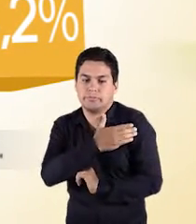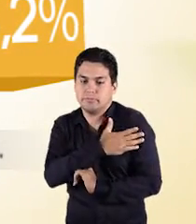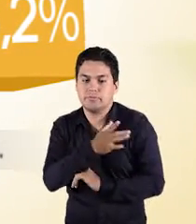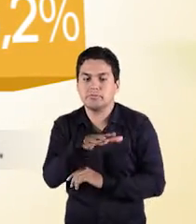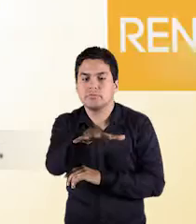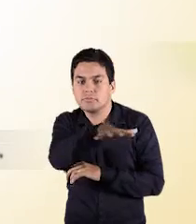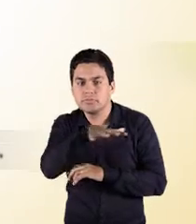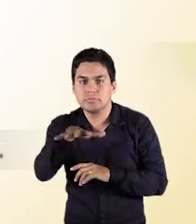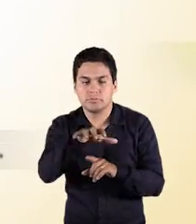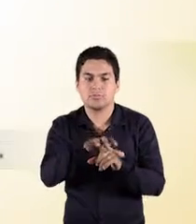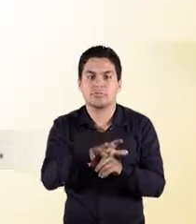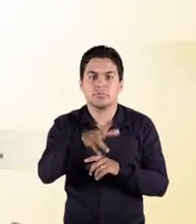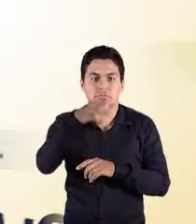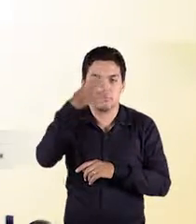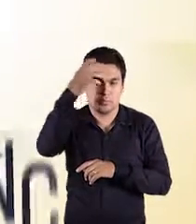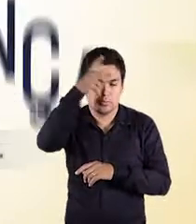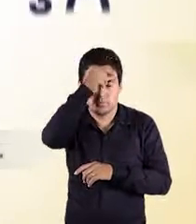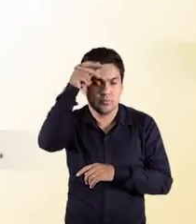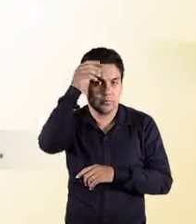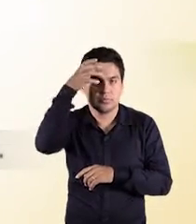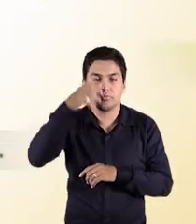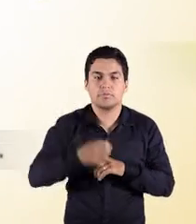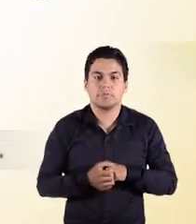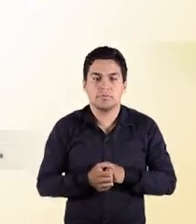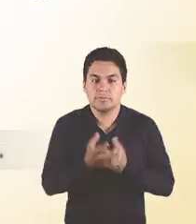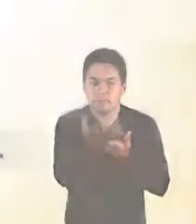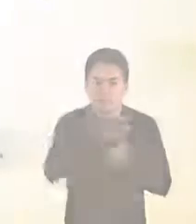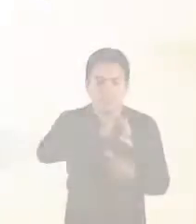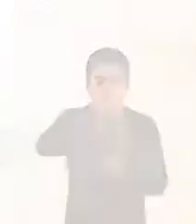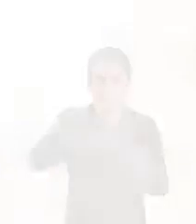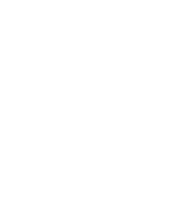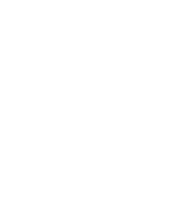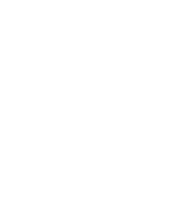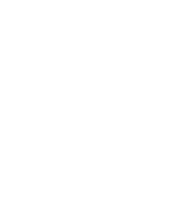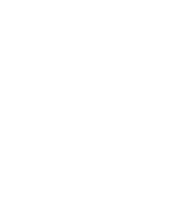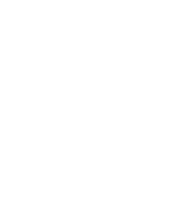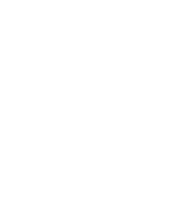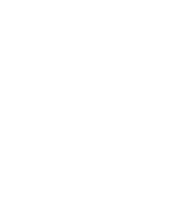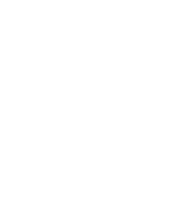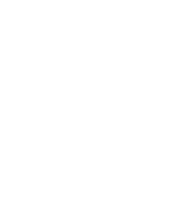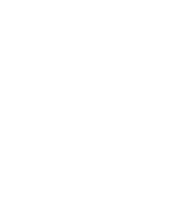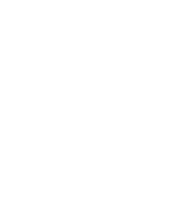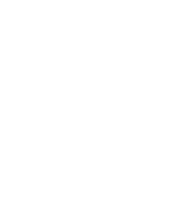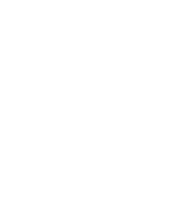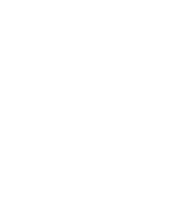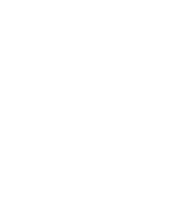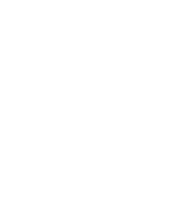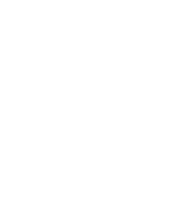candidatos. Vem você também fazer parte do time que quer a mudança. 15.